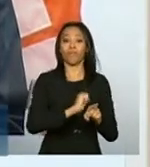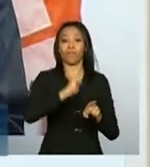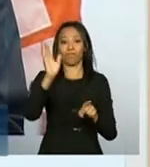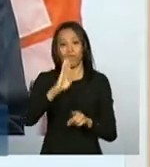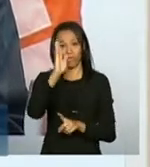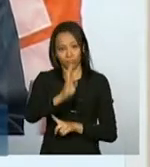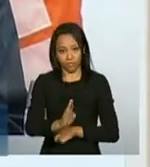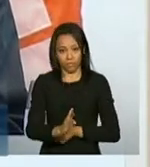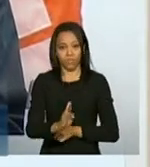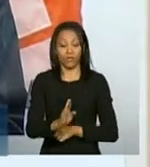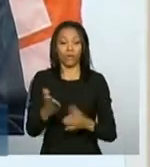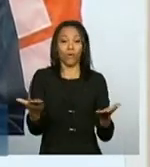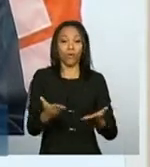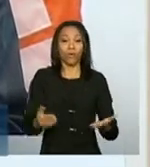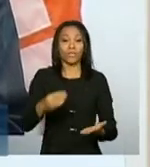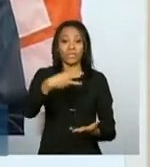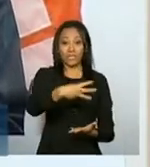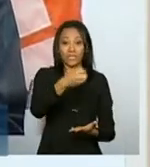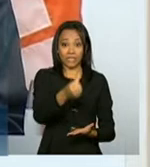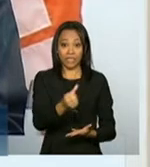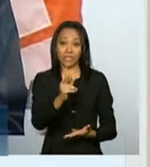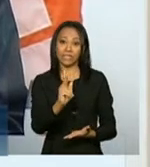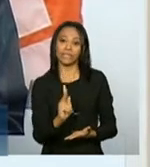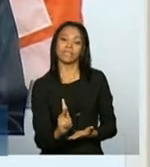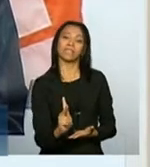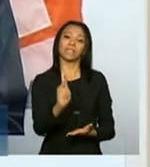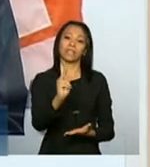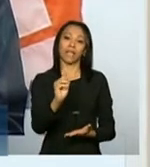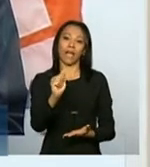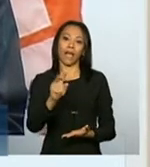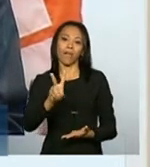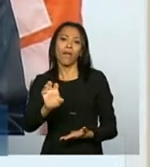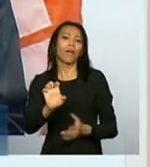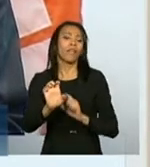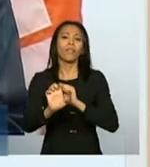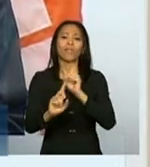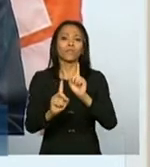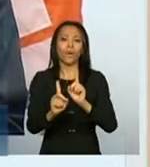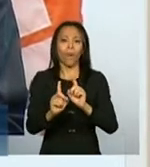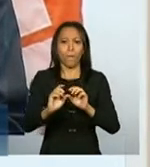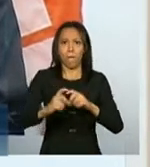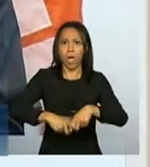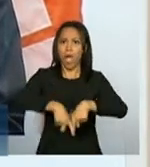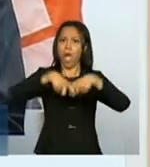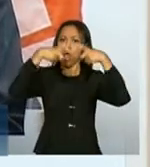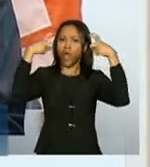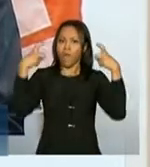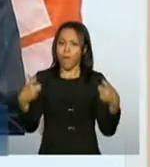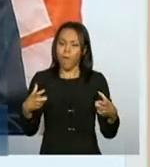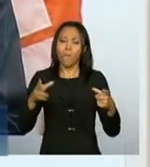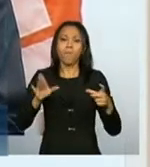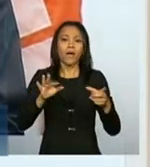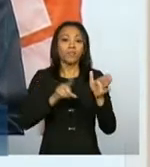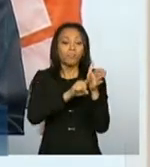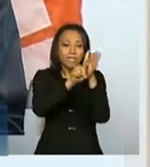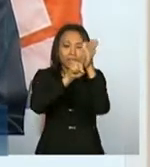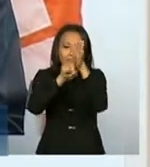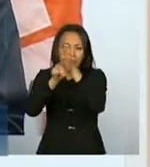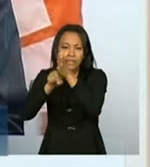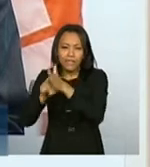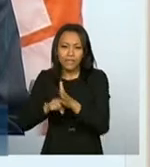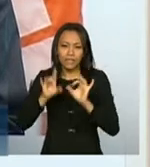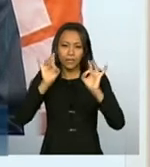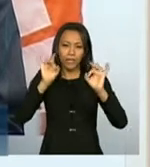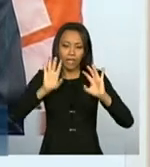Hoje, até 36 kV, além de sermos reconhecidos não só como maior, mas através das pesquisas